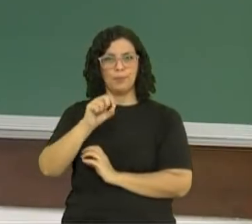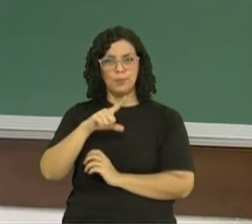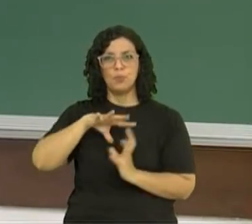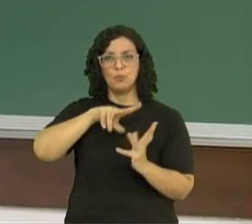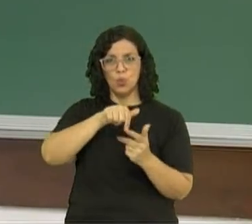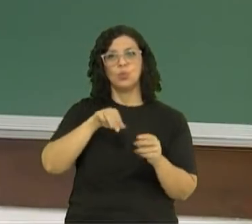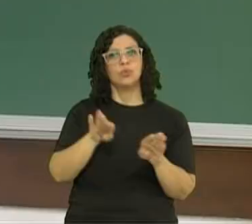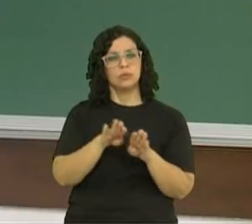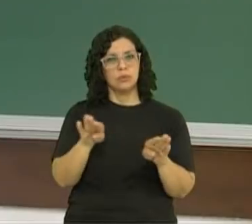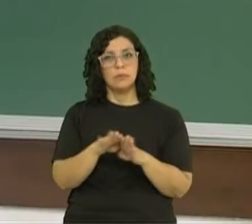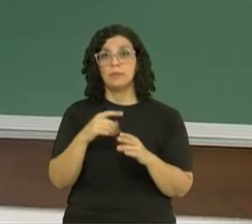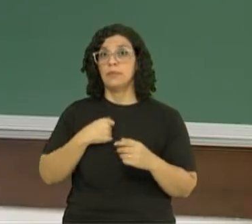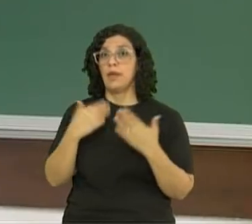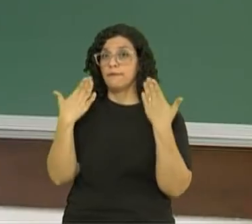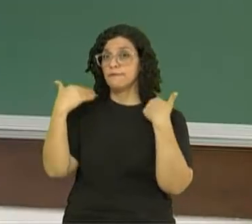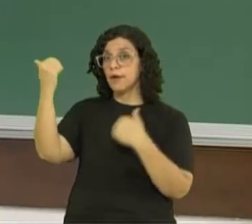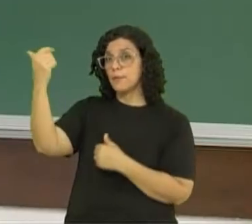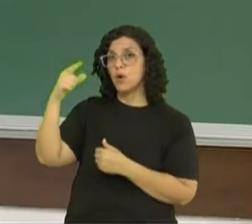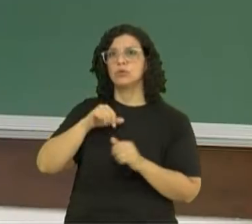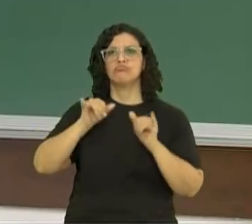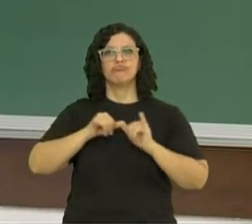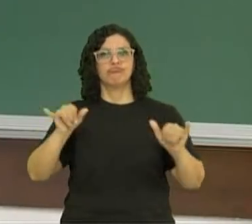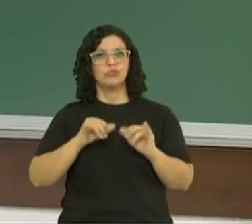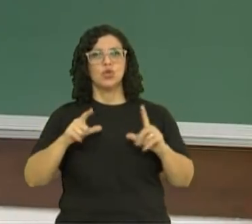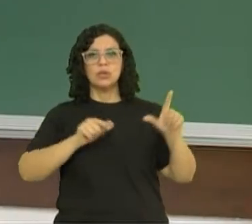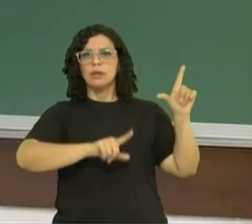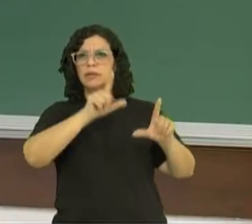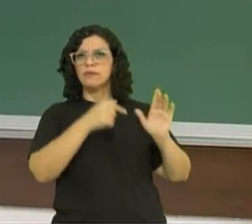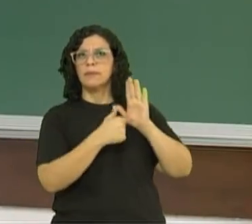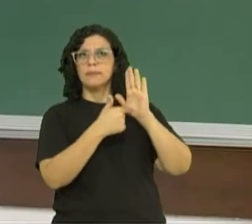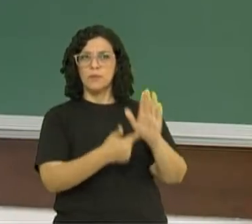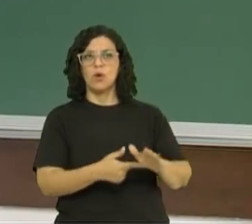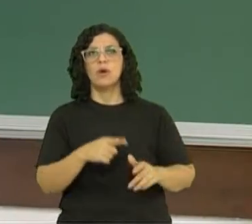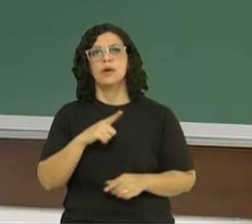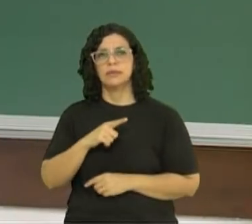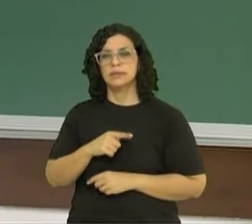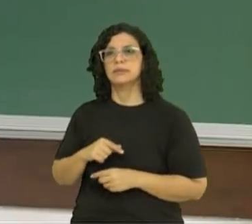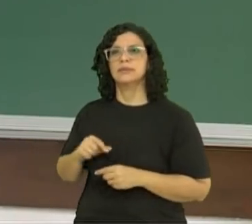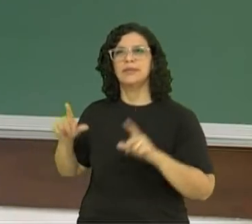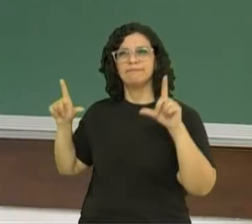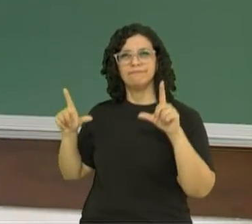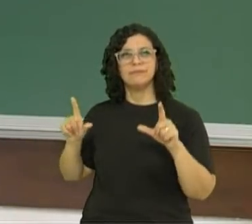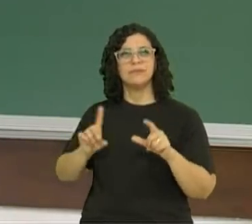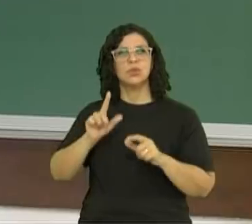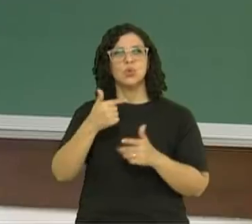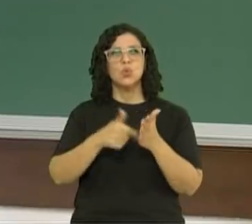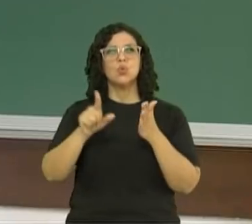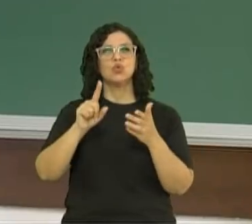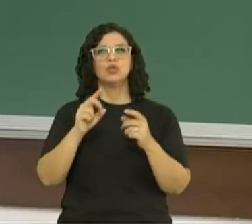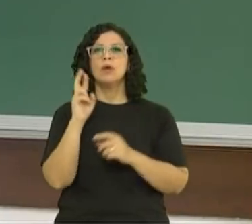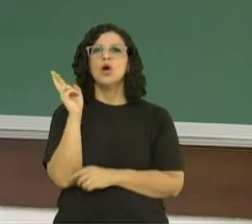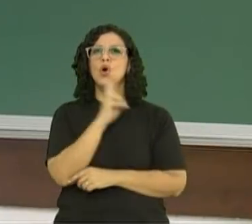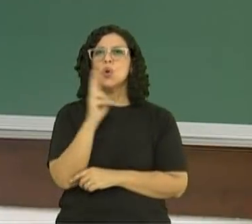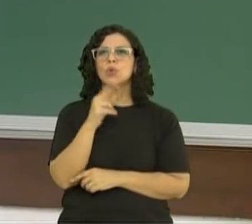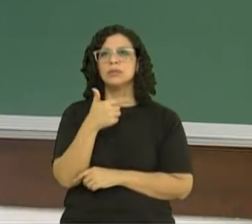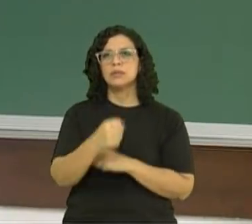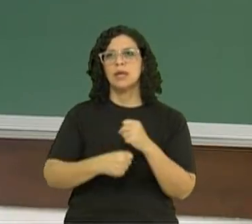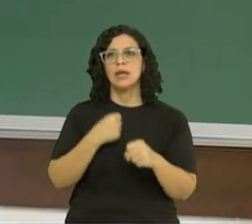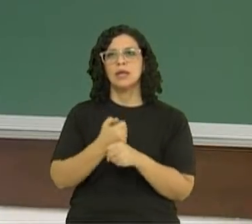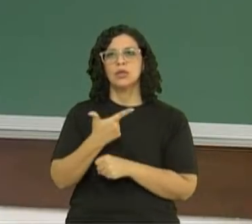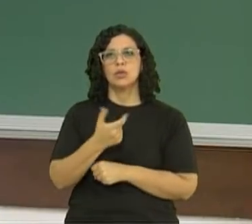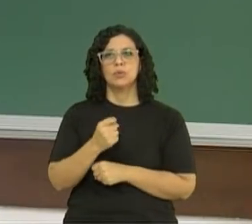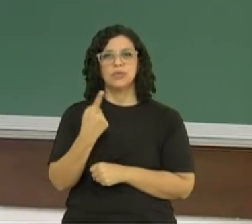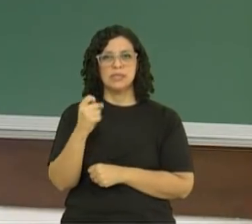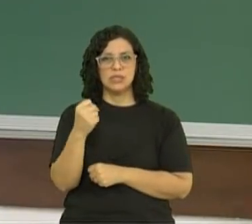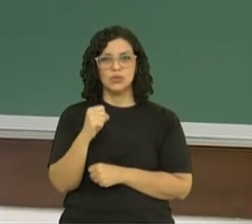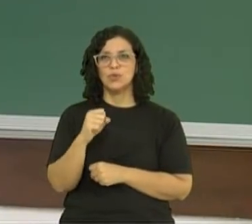bastante repercussão, bastante difundido e passado em todas as TVs, né? Então aqui nós temos a imagem da final da Copa do Mundo da Rússia 2018, né? Então